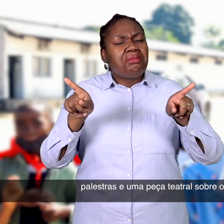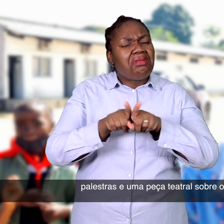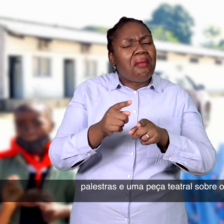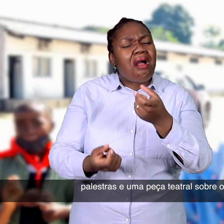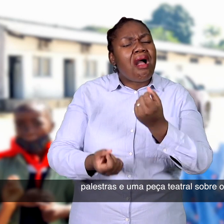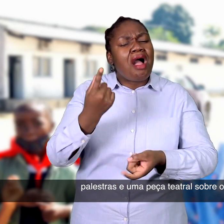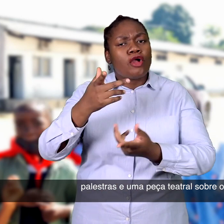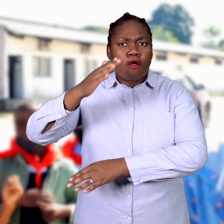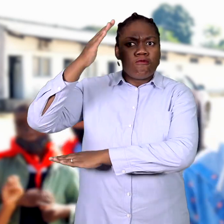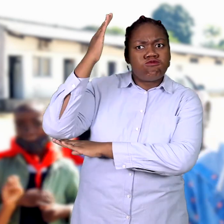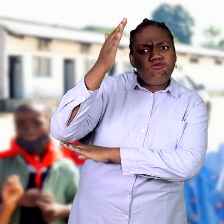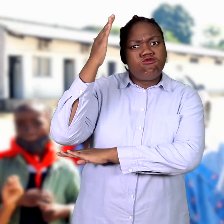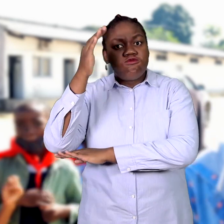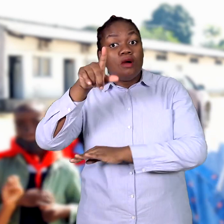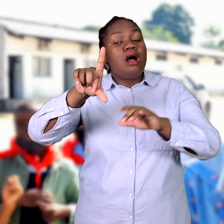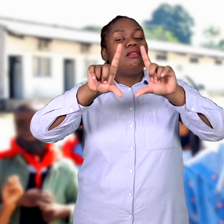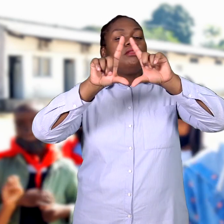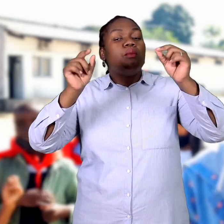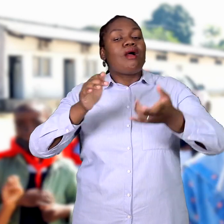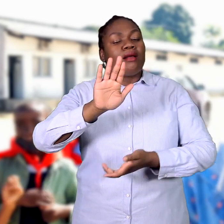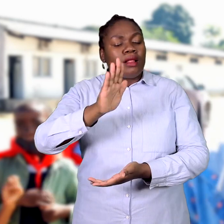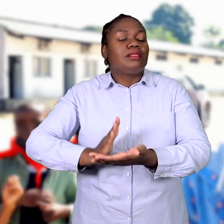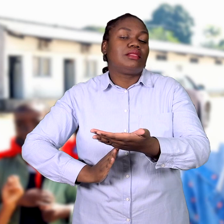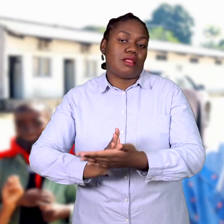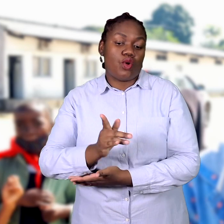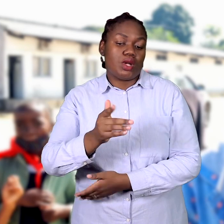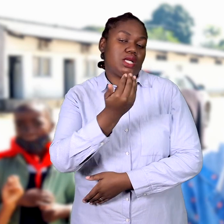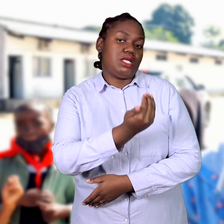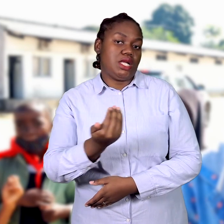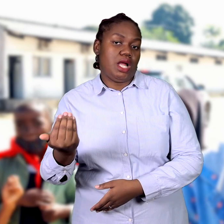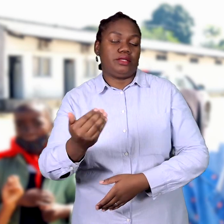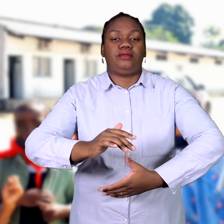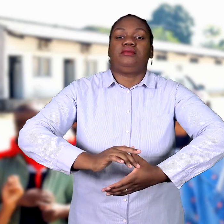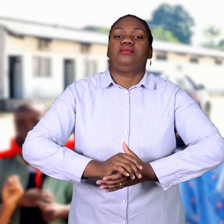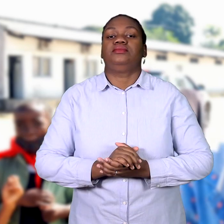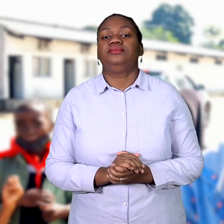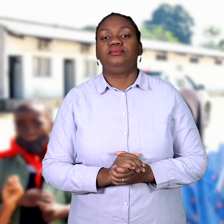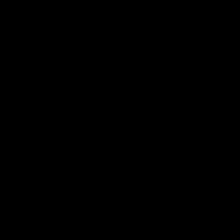direitos das crianças. E aí E aí Legenda Zanotto